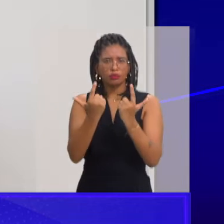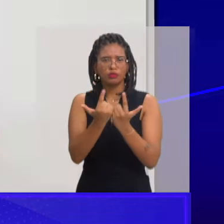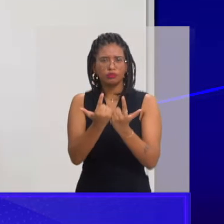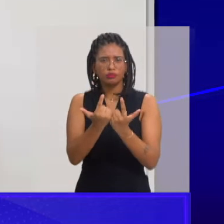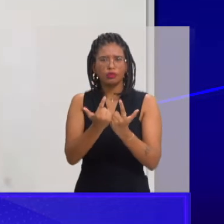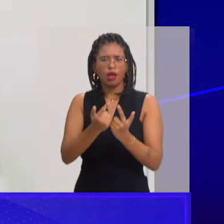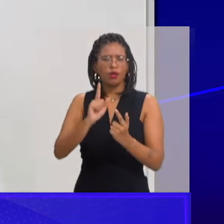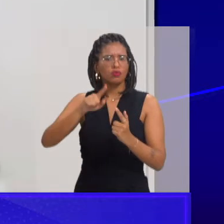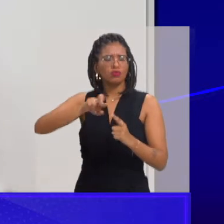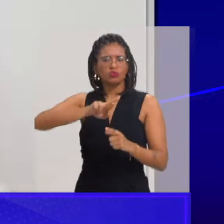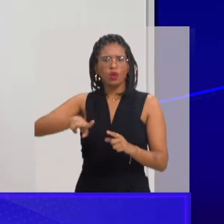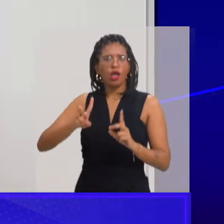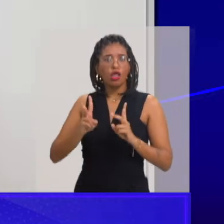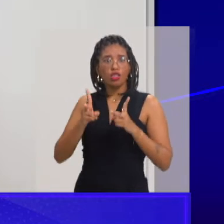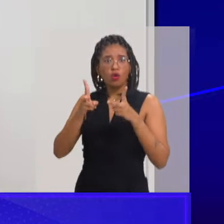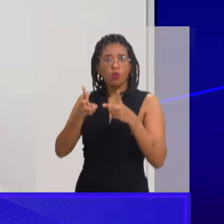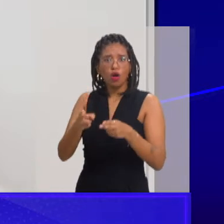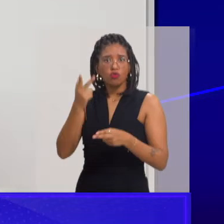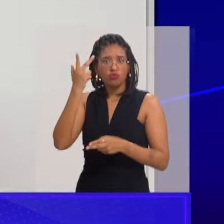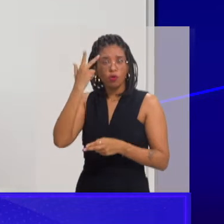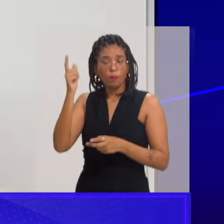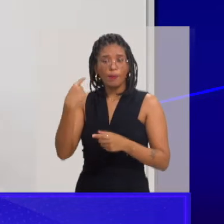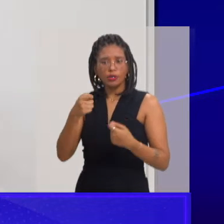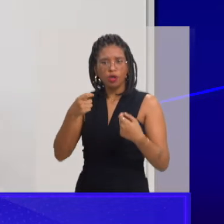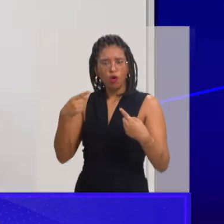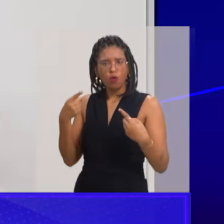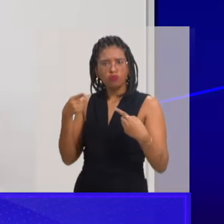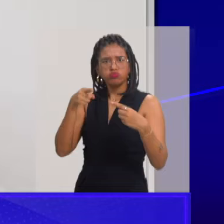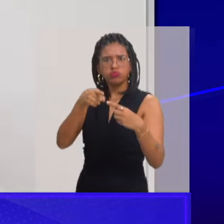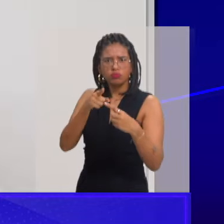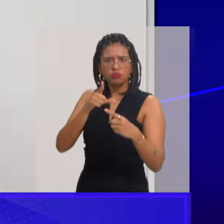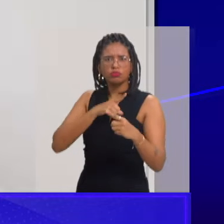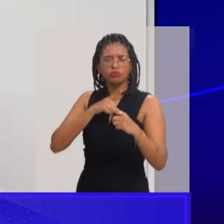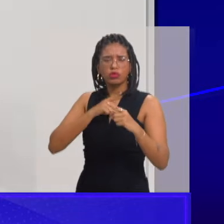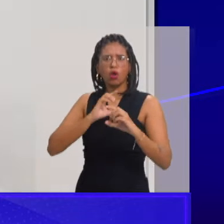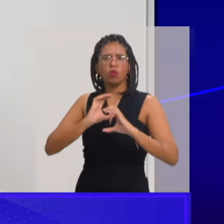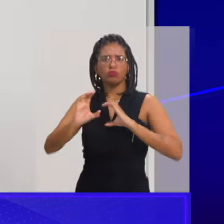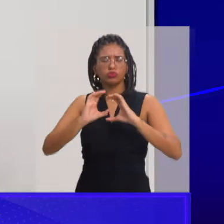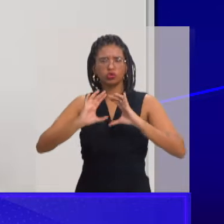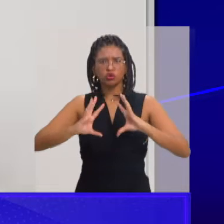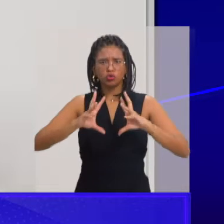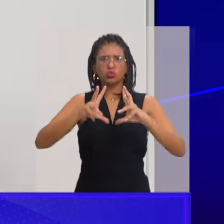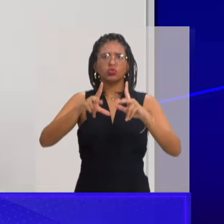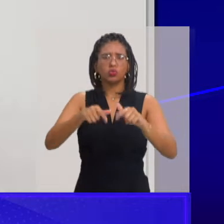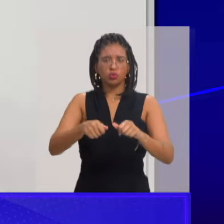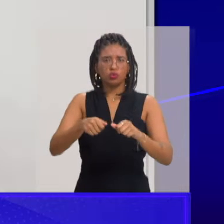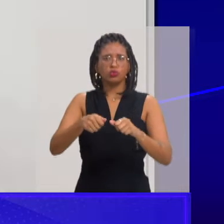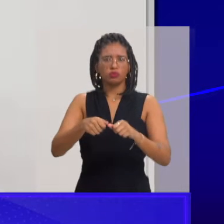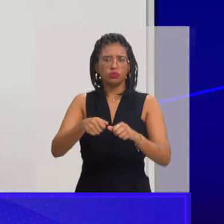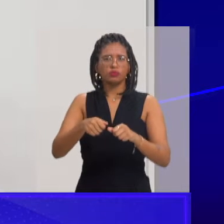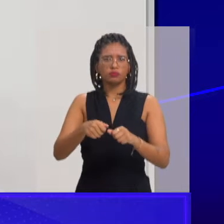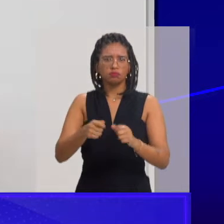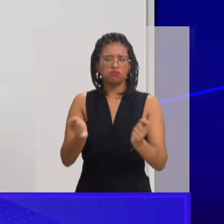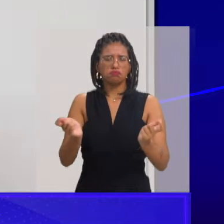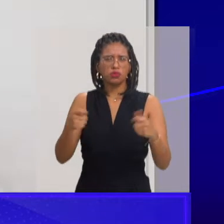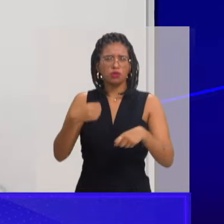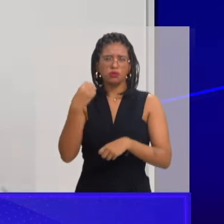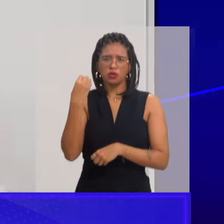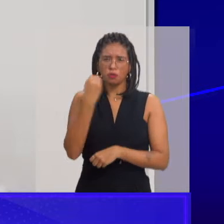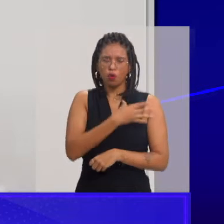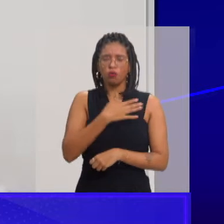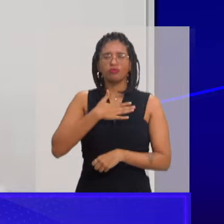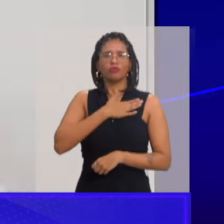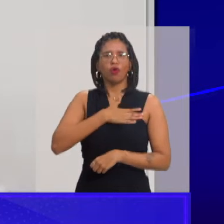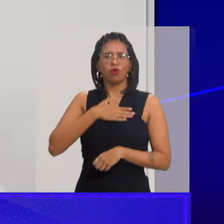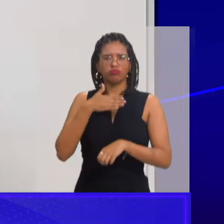foi um desafio. Essa ocupação dentro da TV por um corpo não normativo, acho que foi o maior desafio.